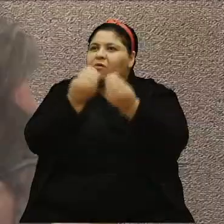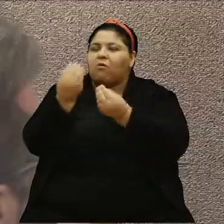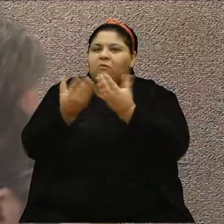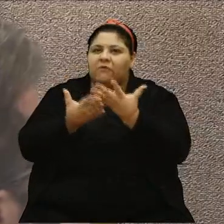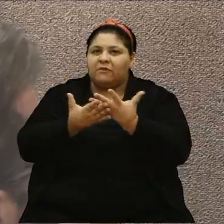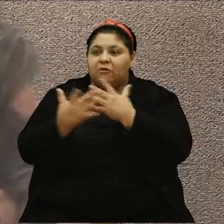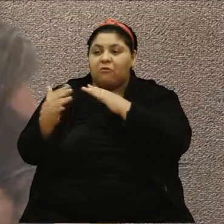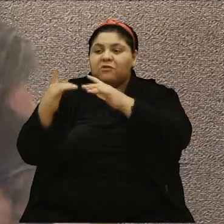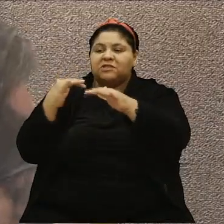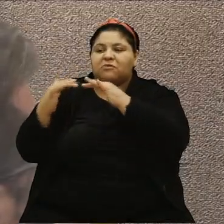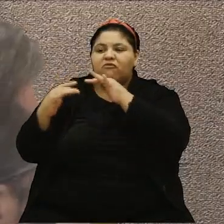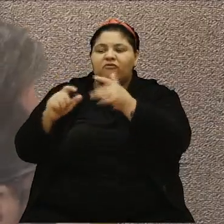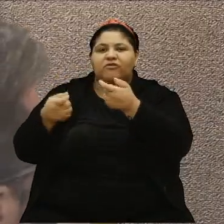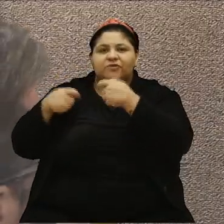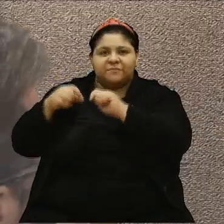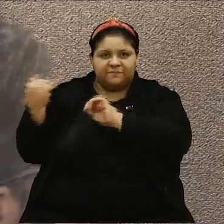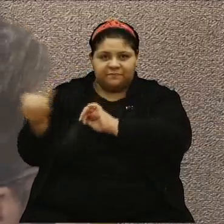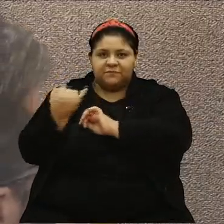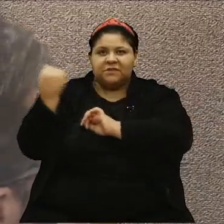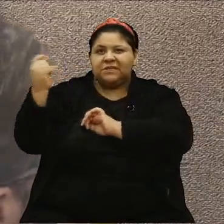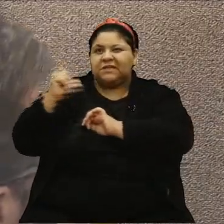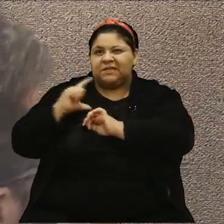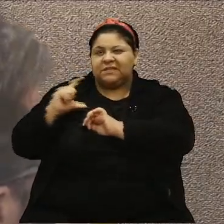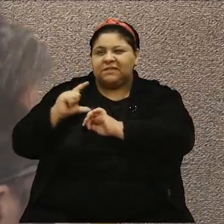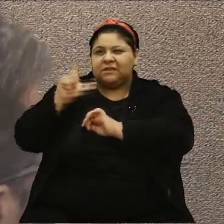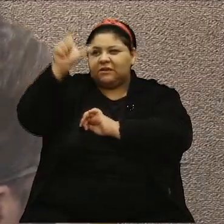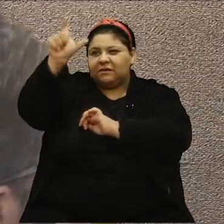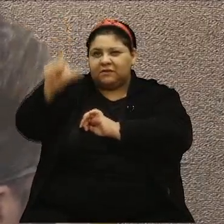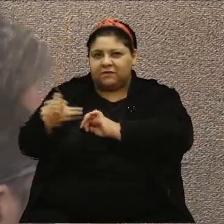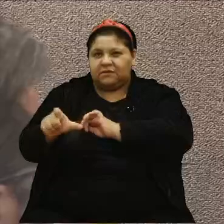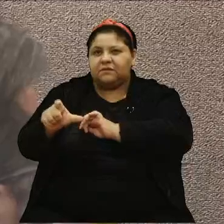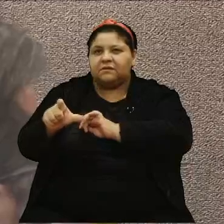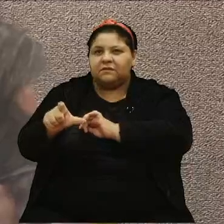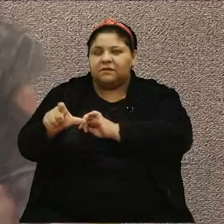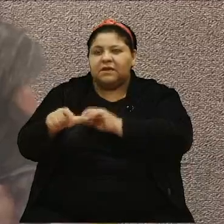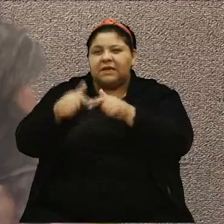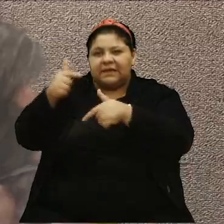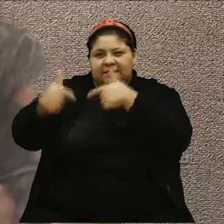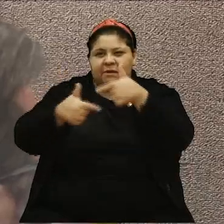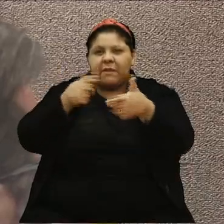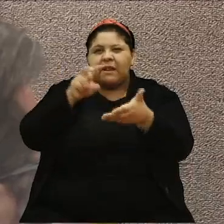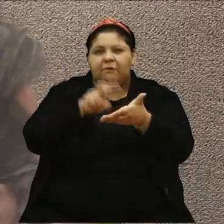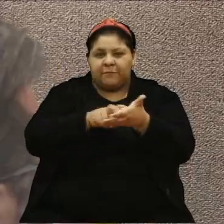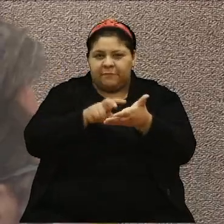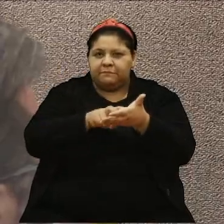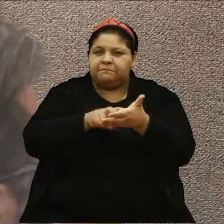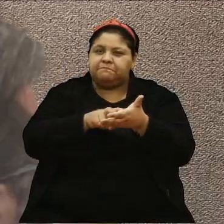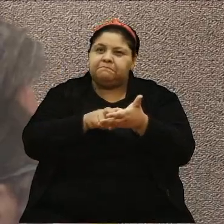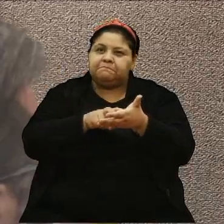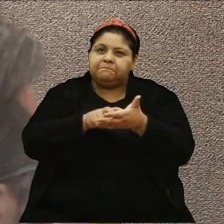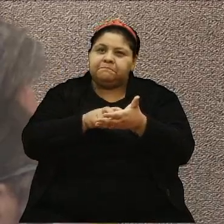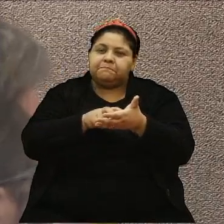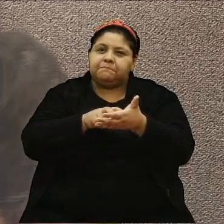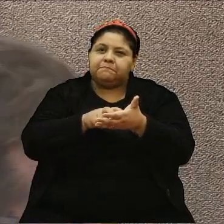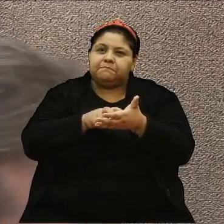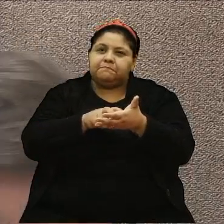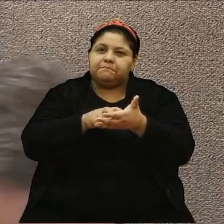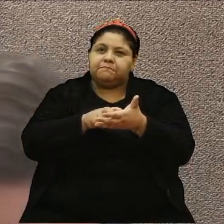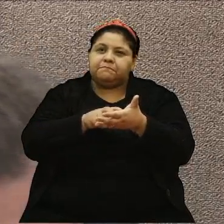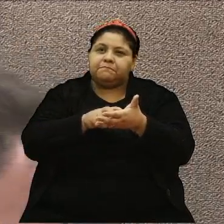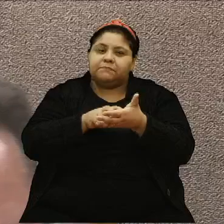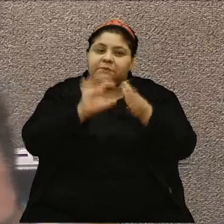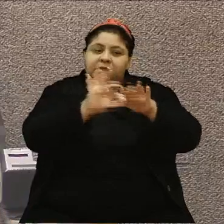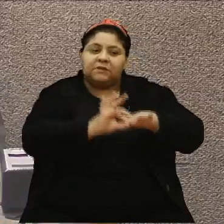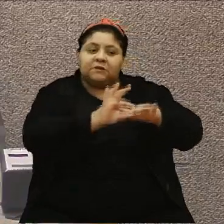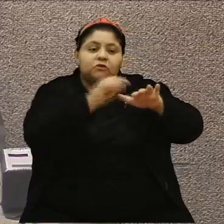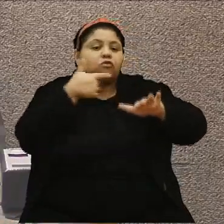é necessário e importante. Tem alguns conhecidos que são correspondentes bancários e os proprietários não conseguem